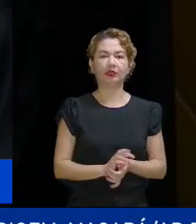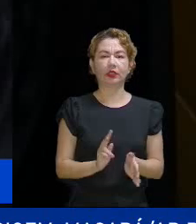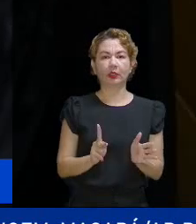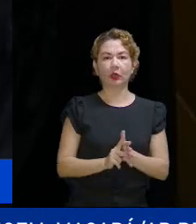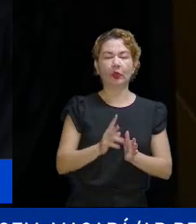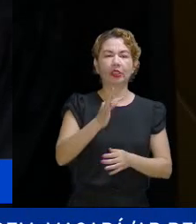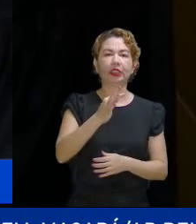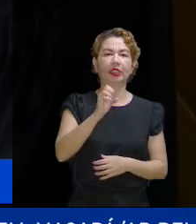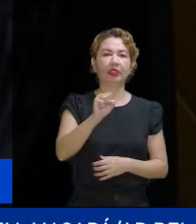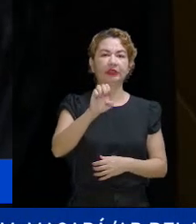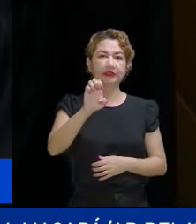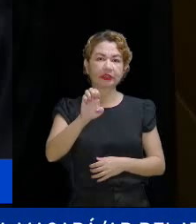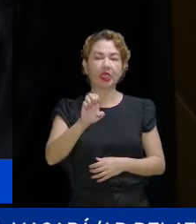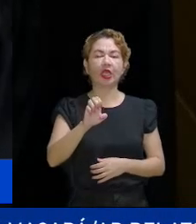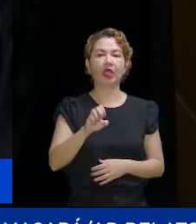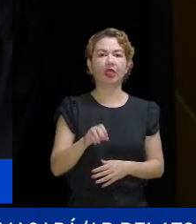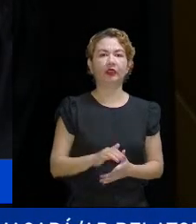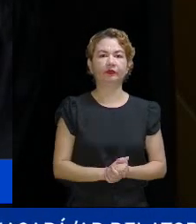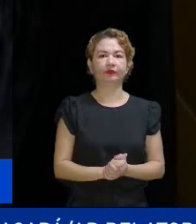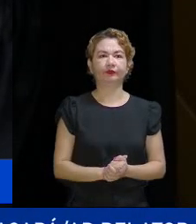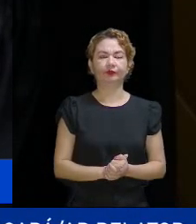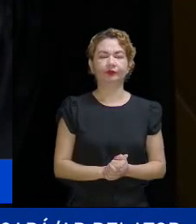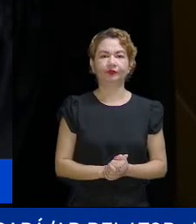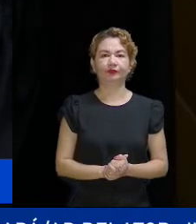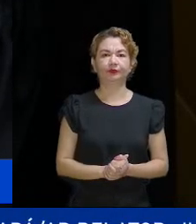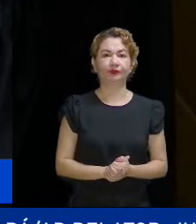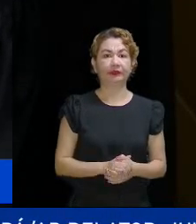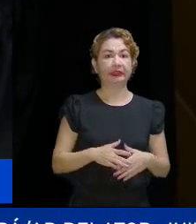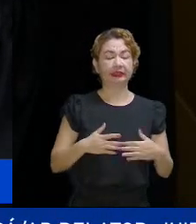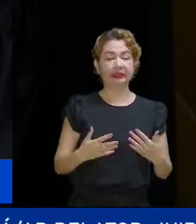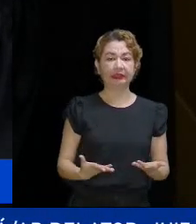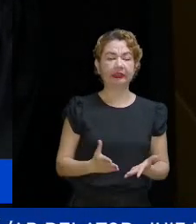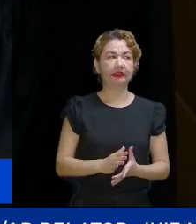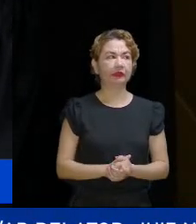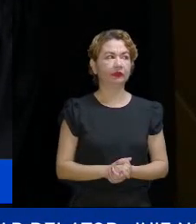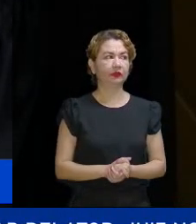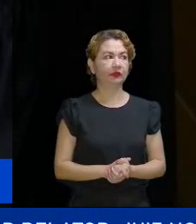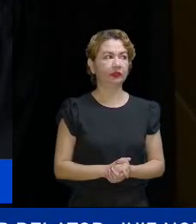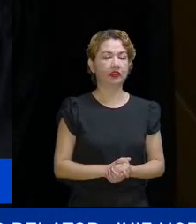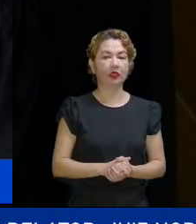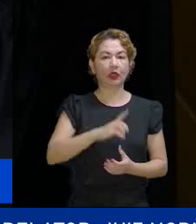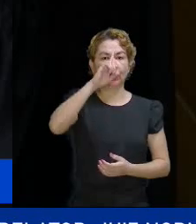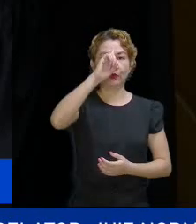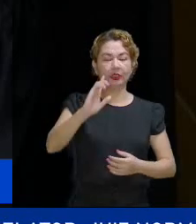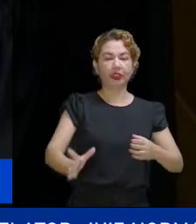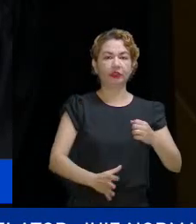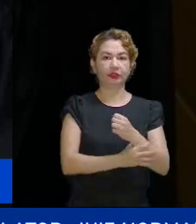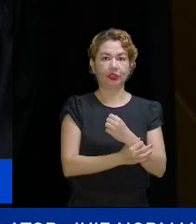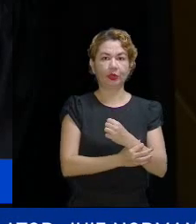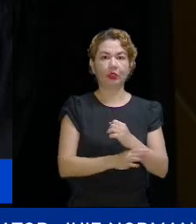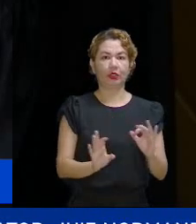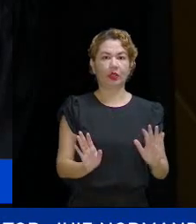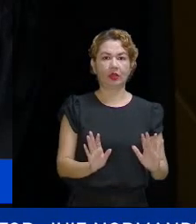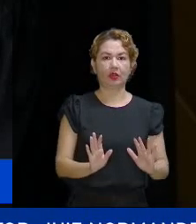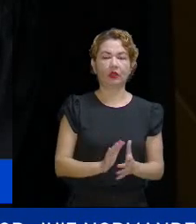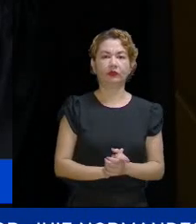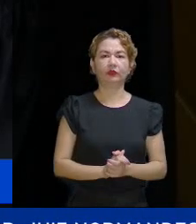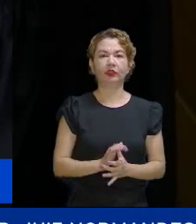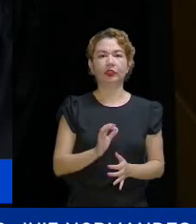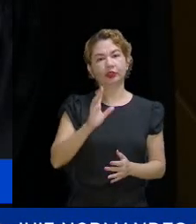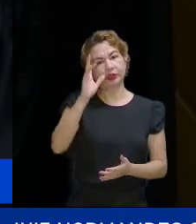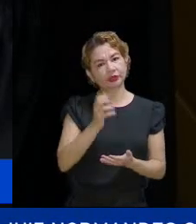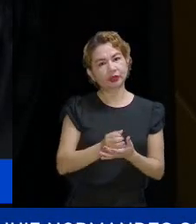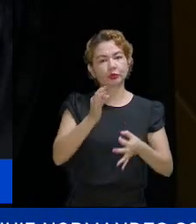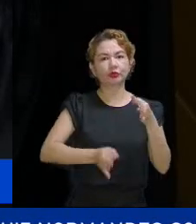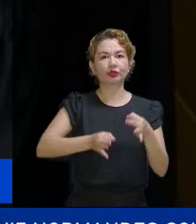TSE. Essa súmula 22 que o doutor Anselmo mencionou. Não cabe mandado de segurança contra decisão judicial